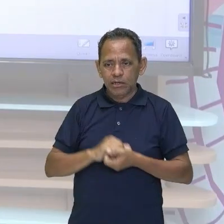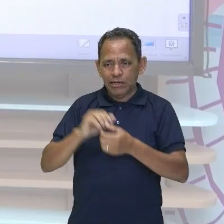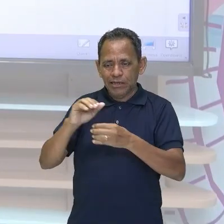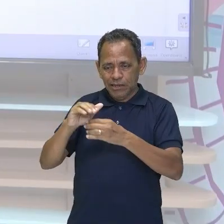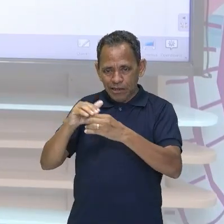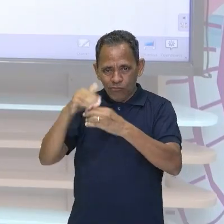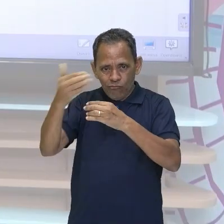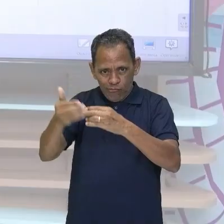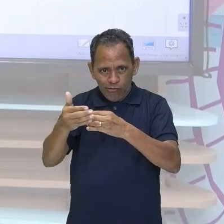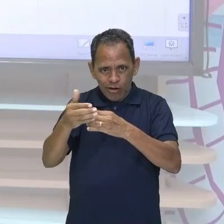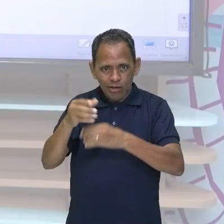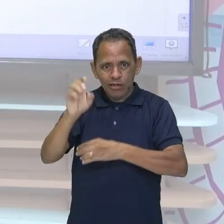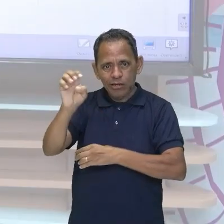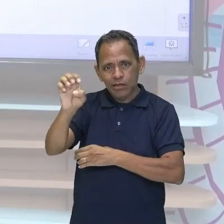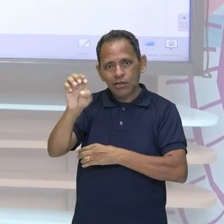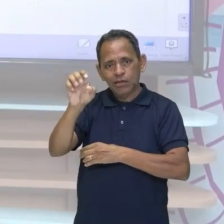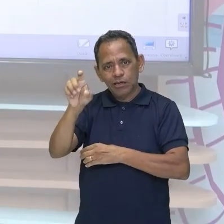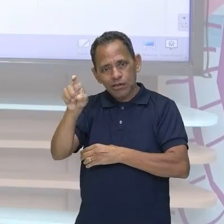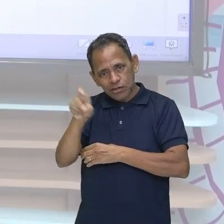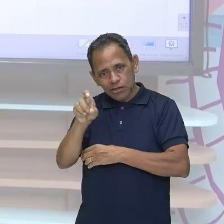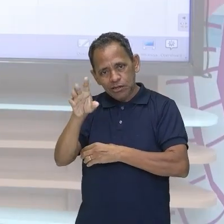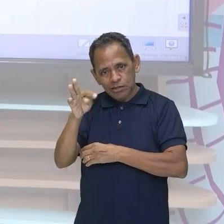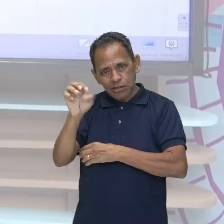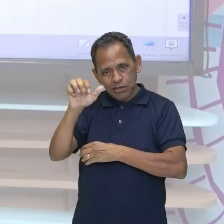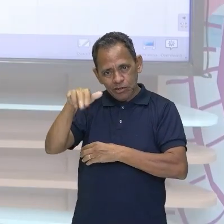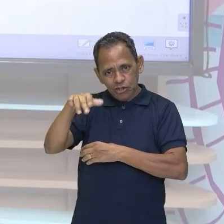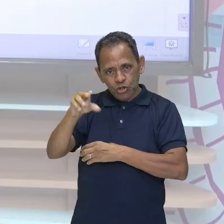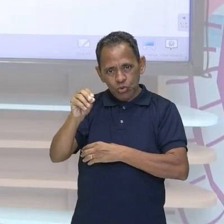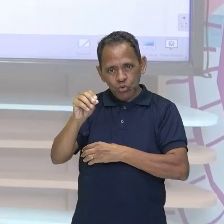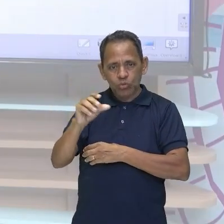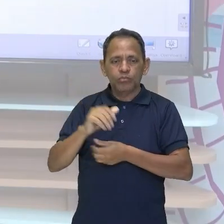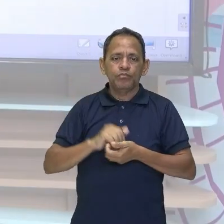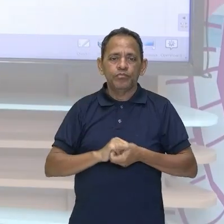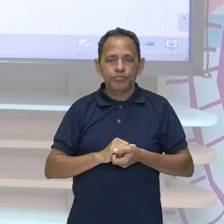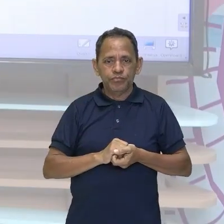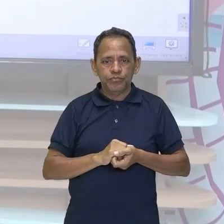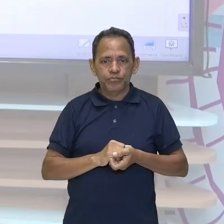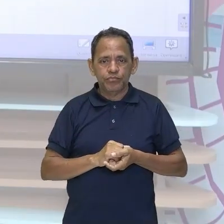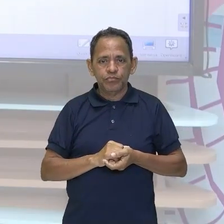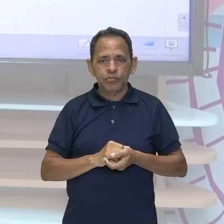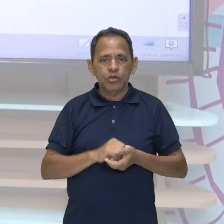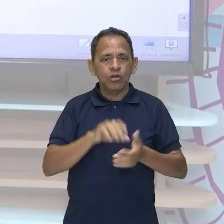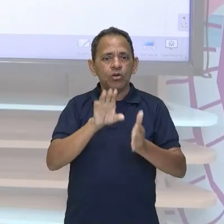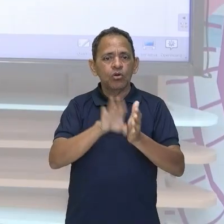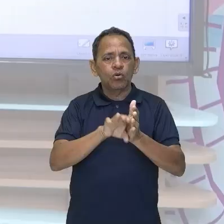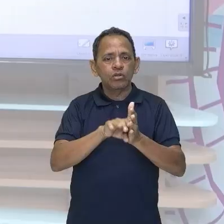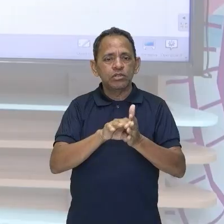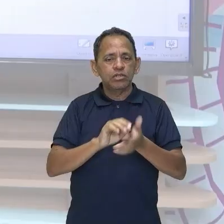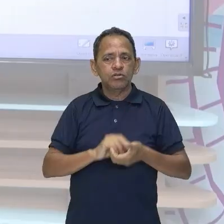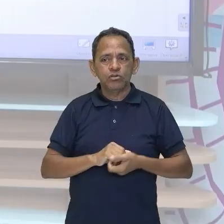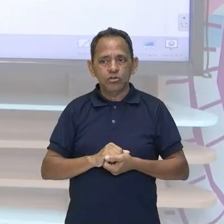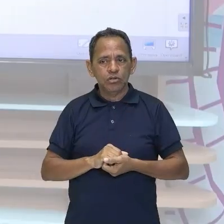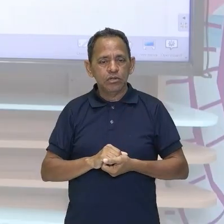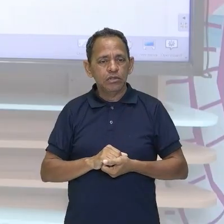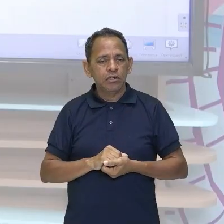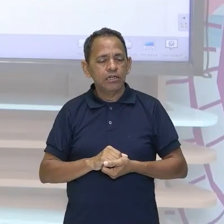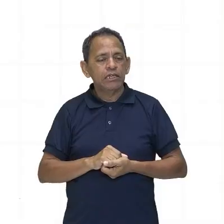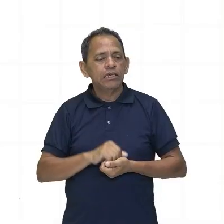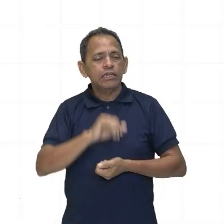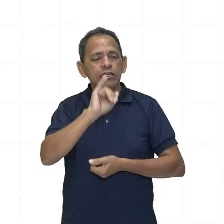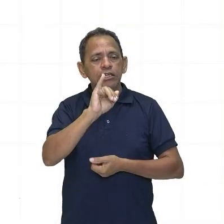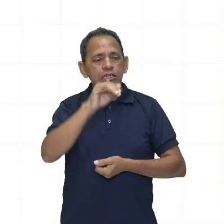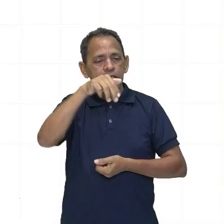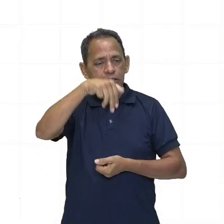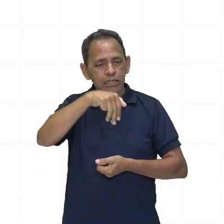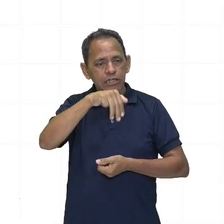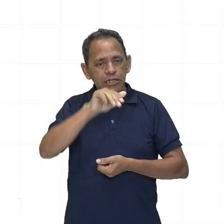ou internacional, tá bom? E aí nós temos os conceitos de imigração e